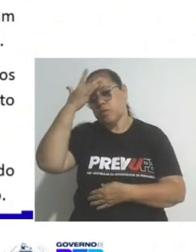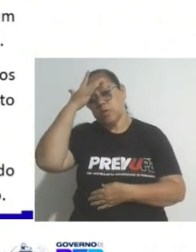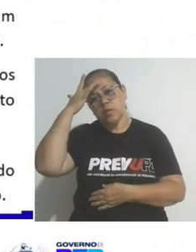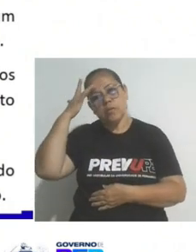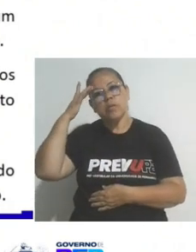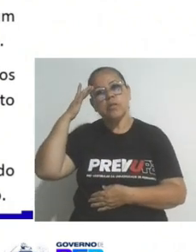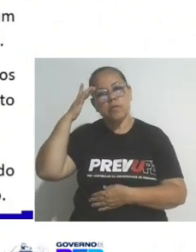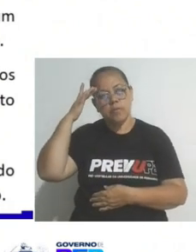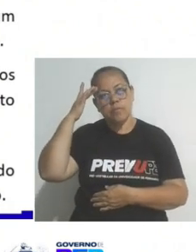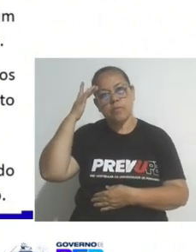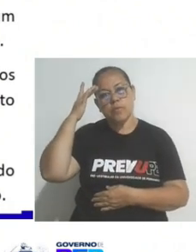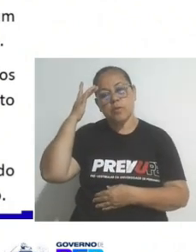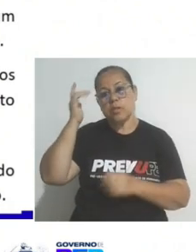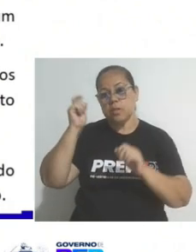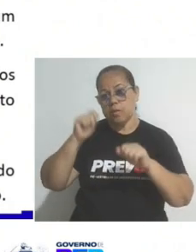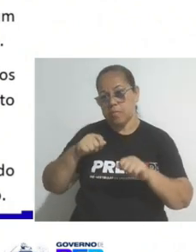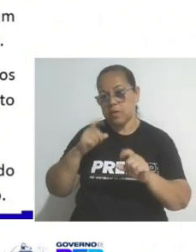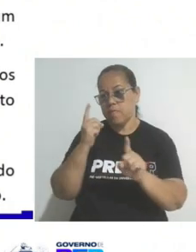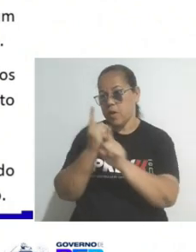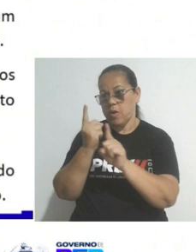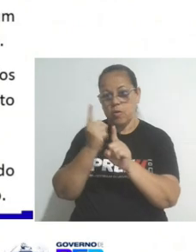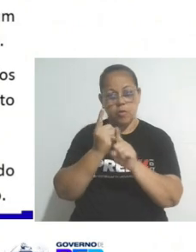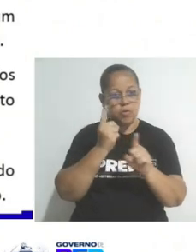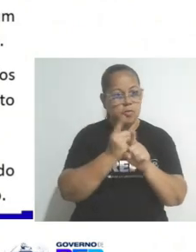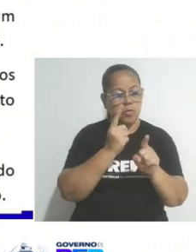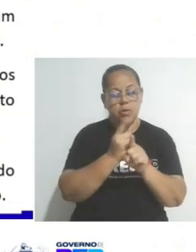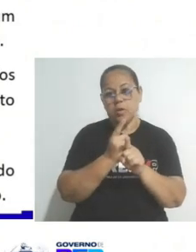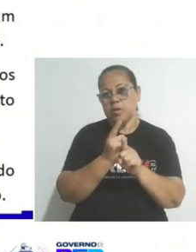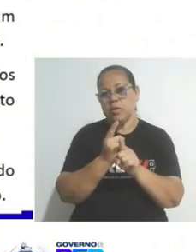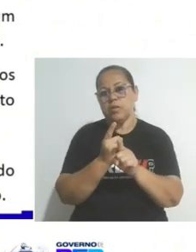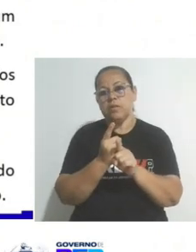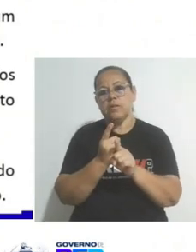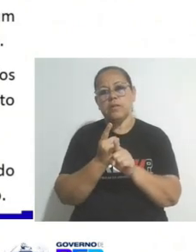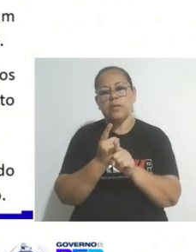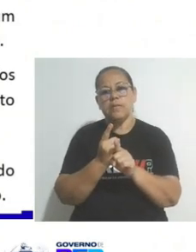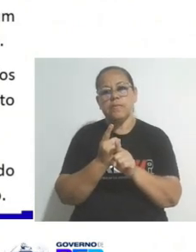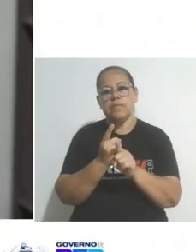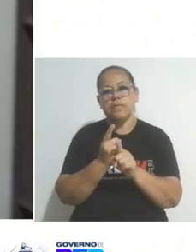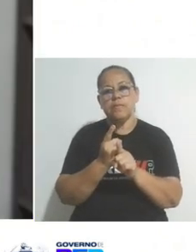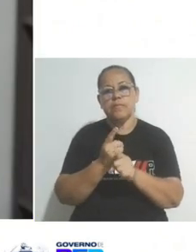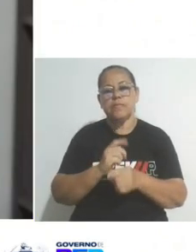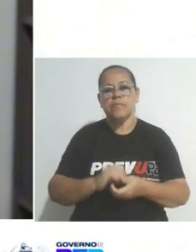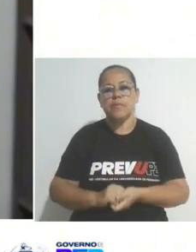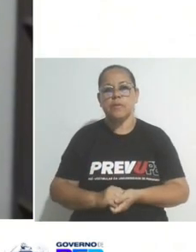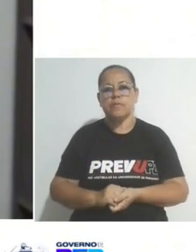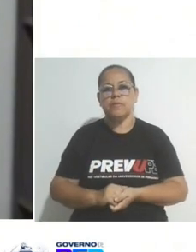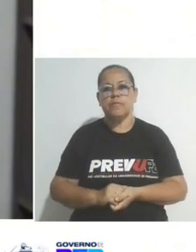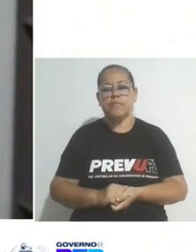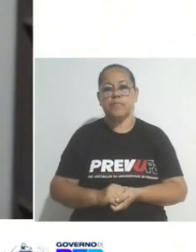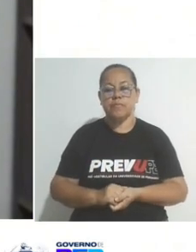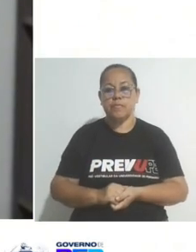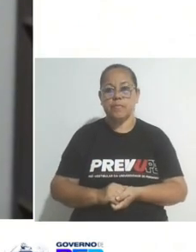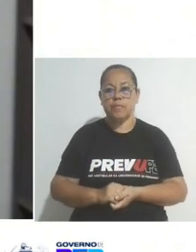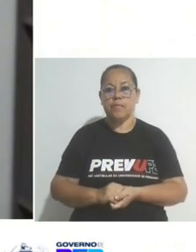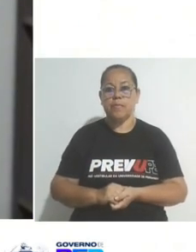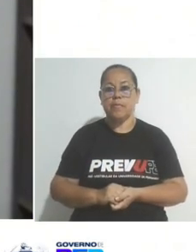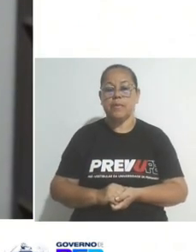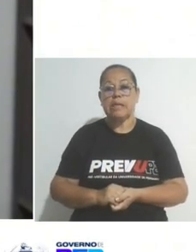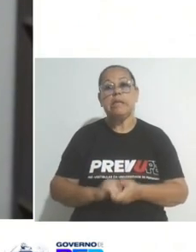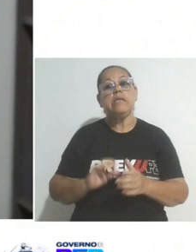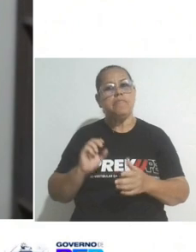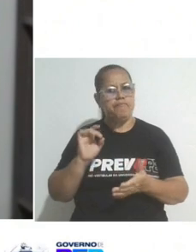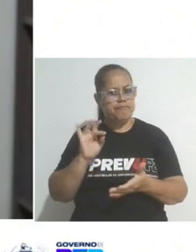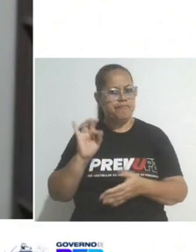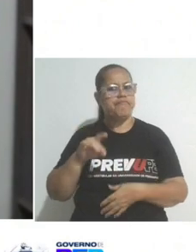plataformas onde é possível encontrar facilmente acolhimento e amparo muito pelo contrário eles